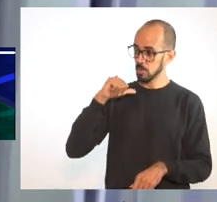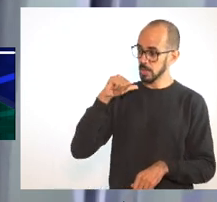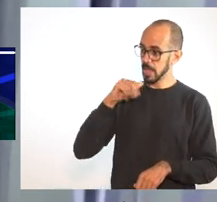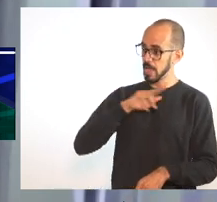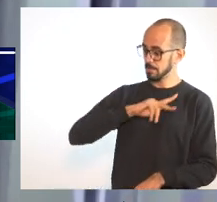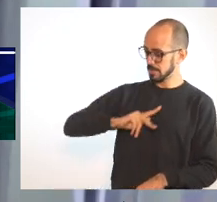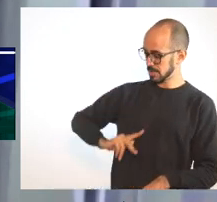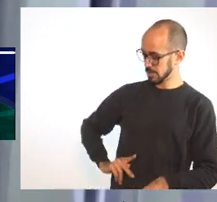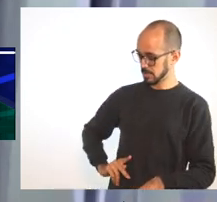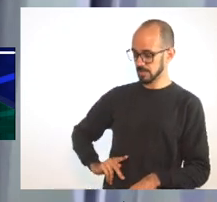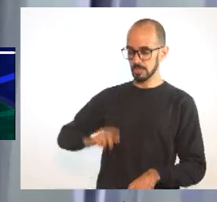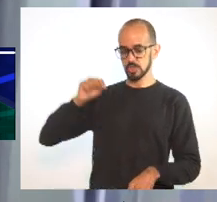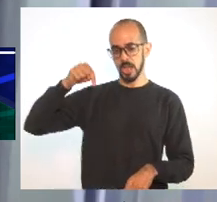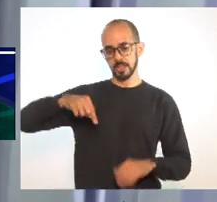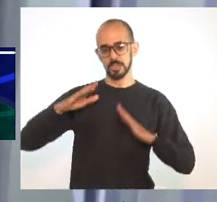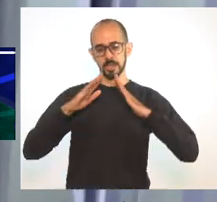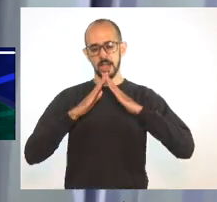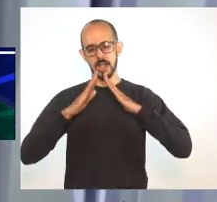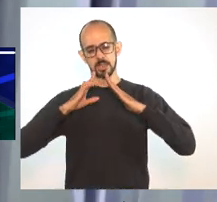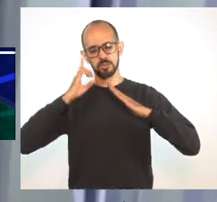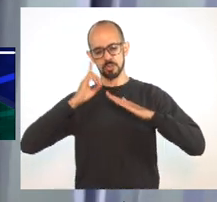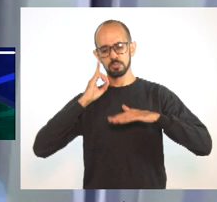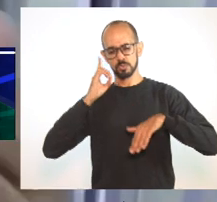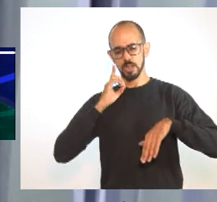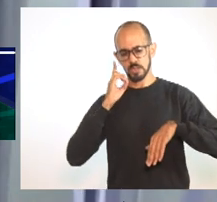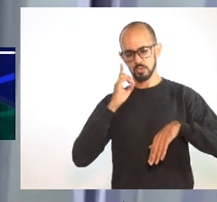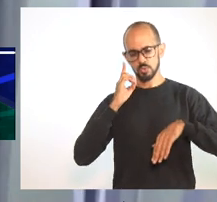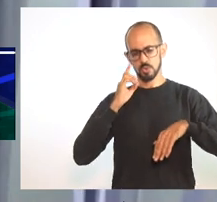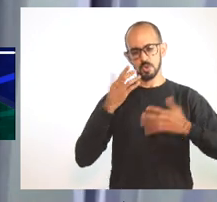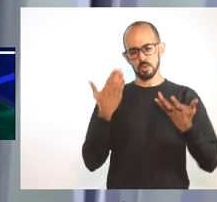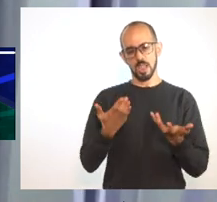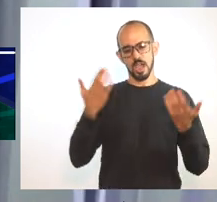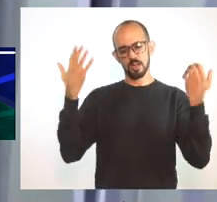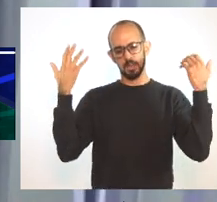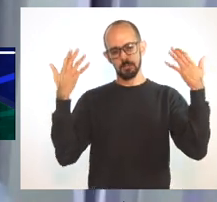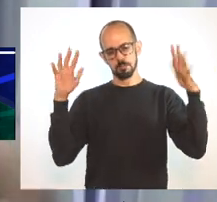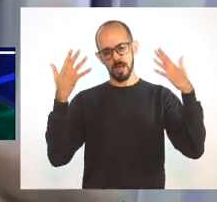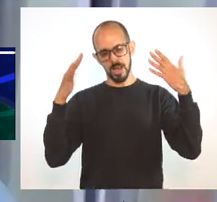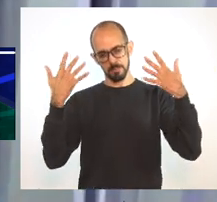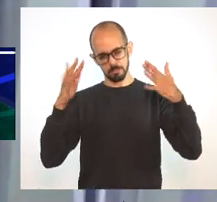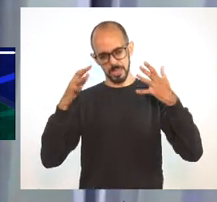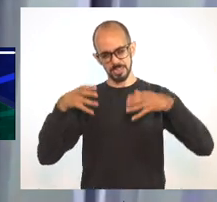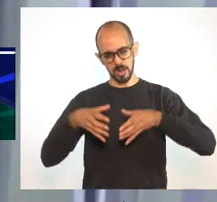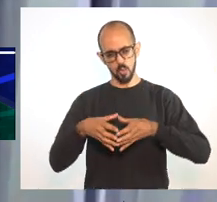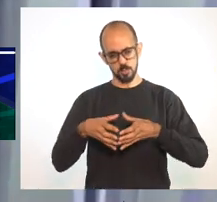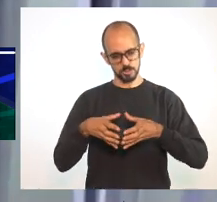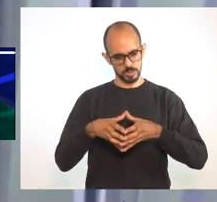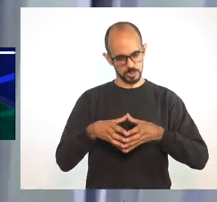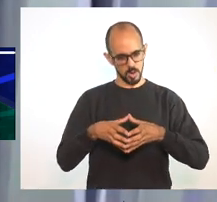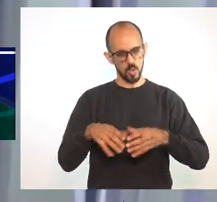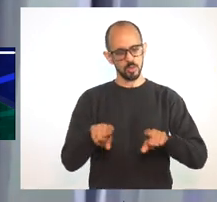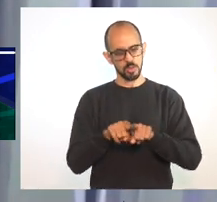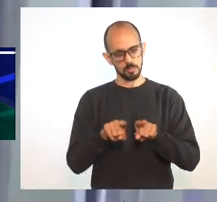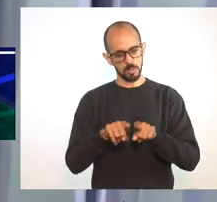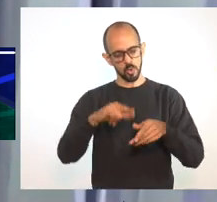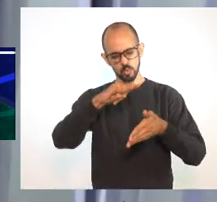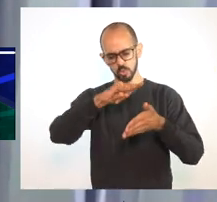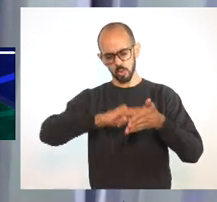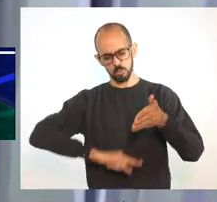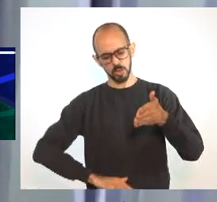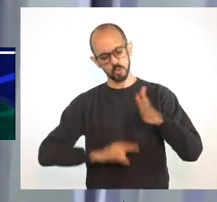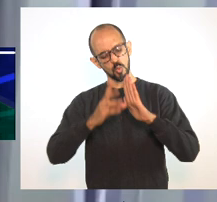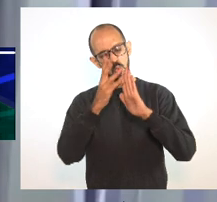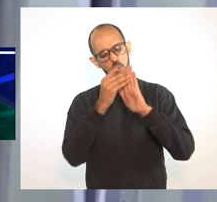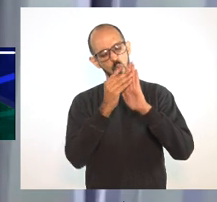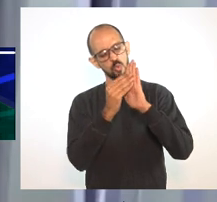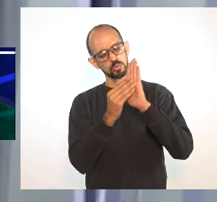aqui no Parlamento. Quero saudar a comissão como um todo, quero saudar esse documento, um conteúdo tão denso